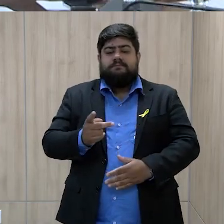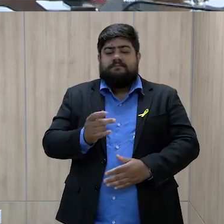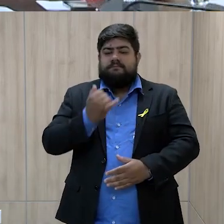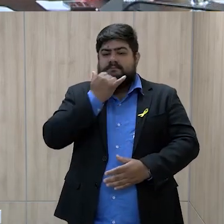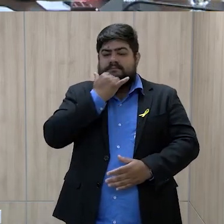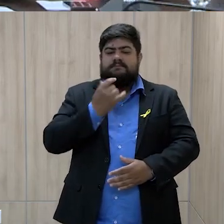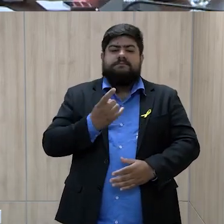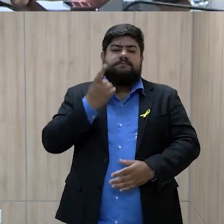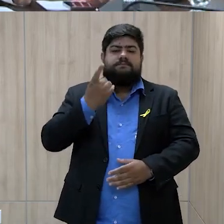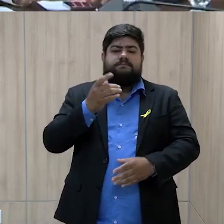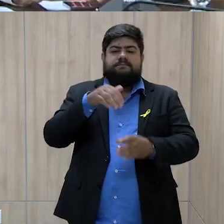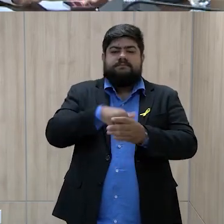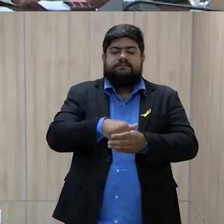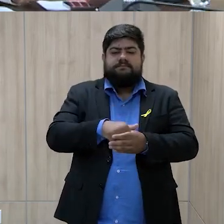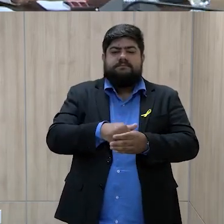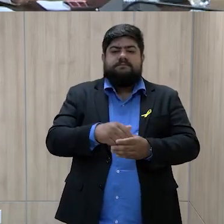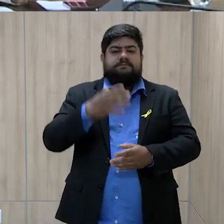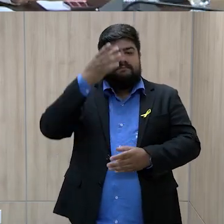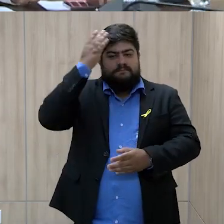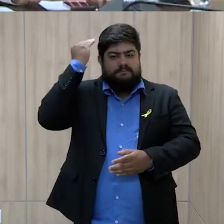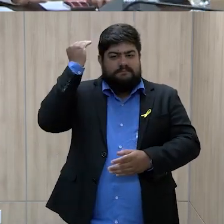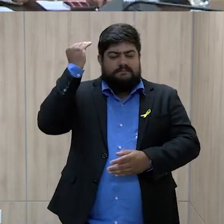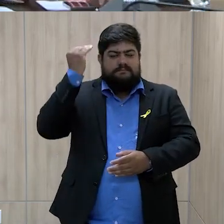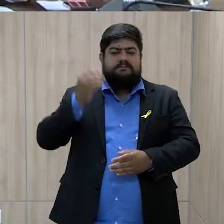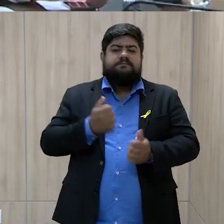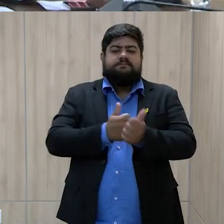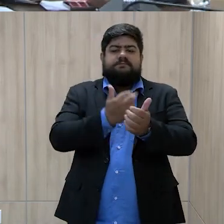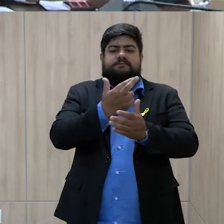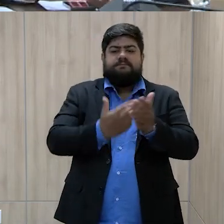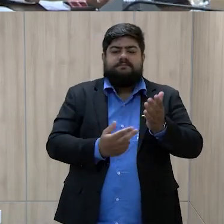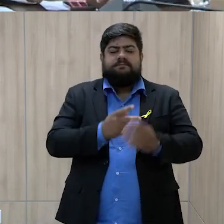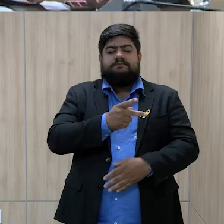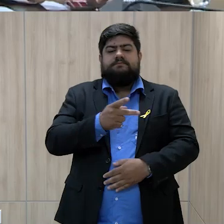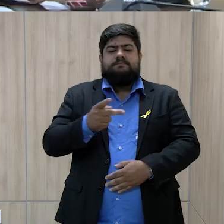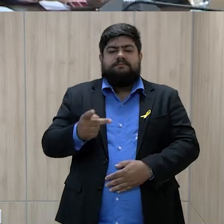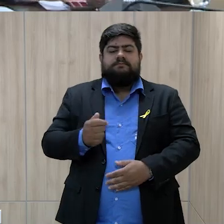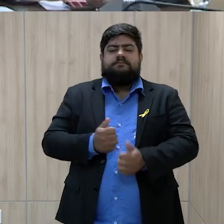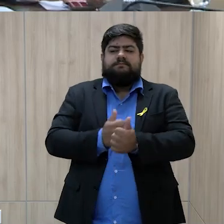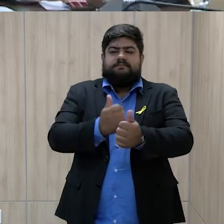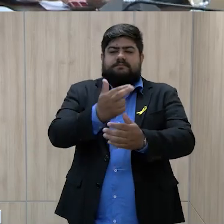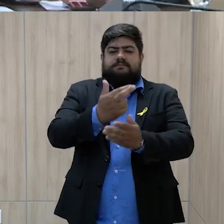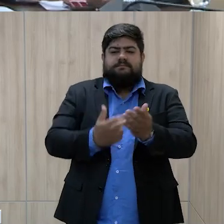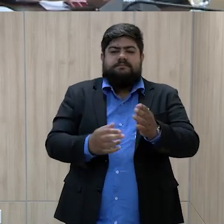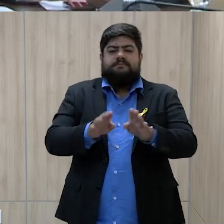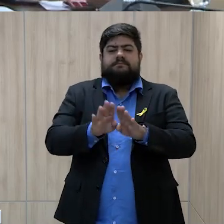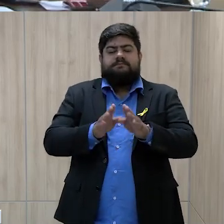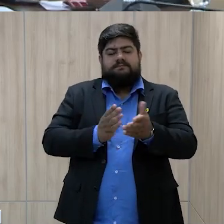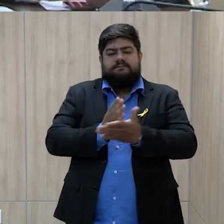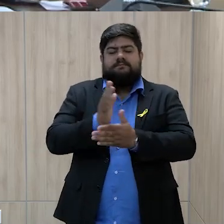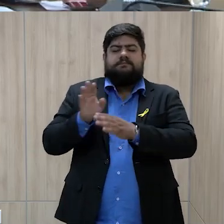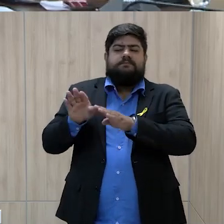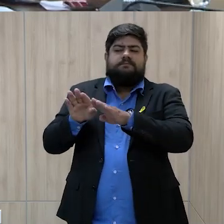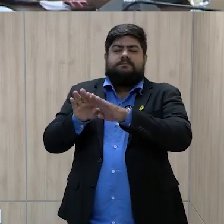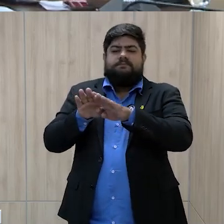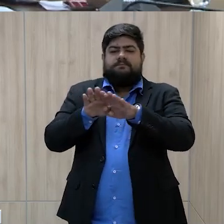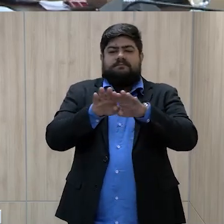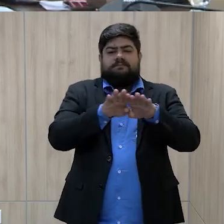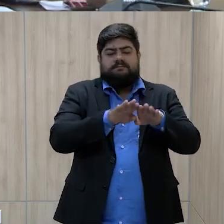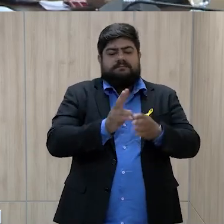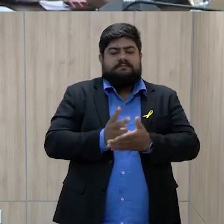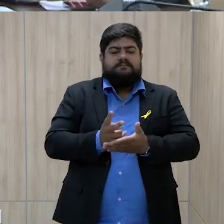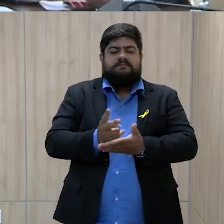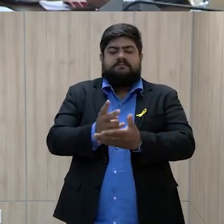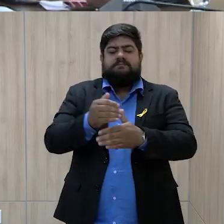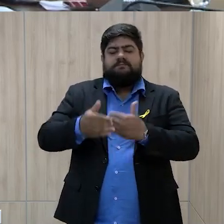a presidência como vota Deputado Rodrigo Camargo com o relator a presidência acompanha o voto do relator Está